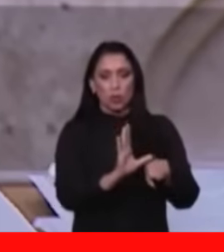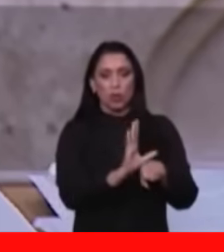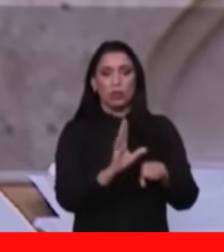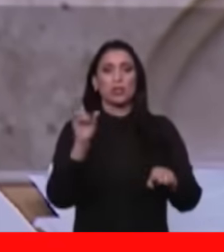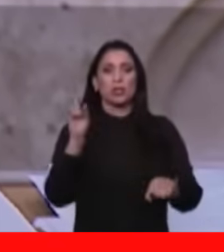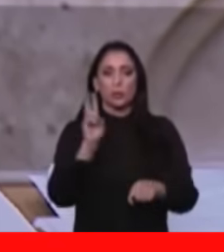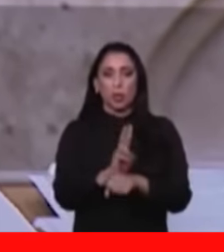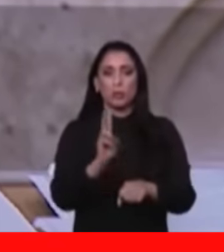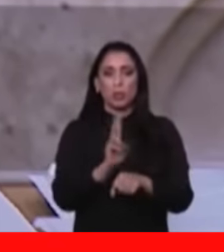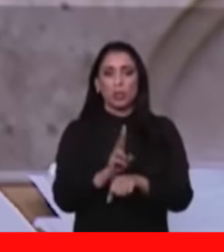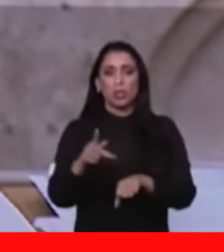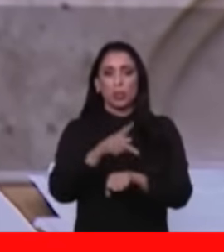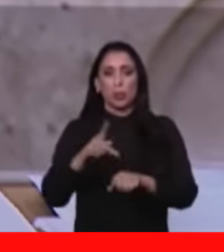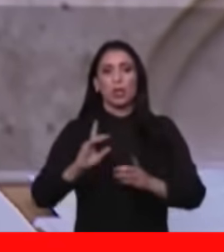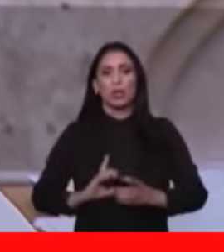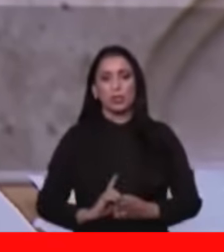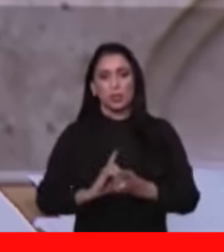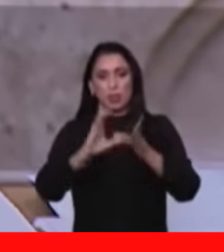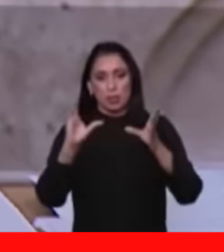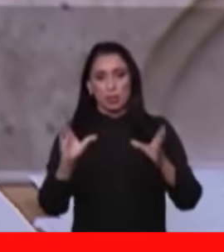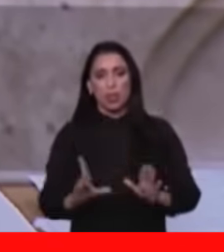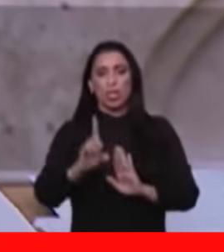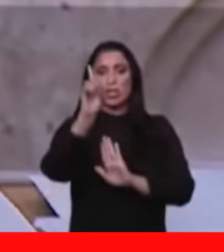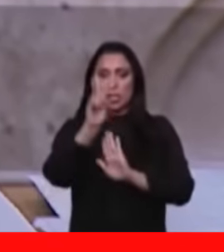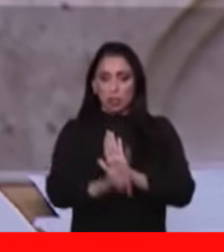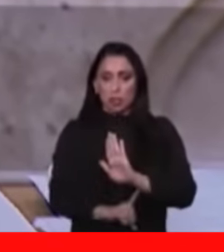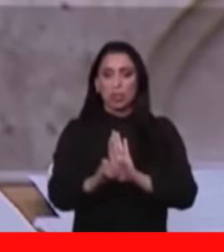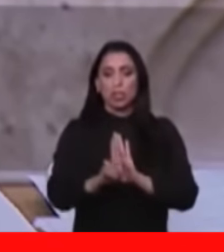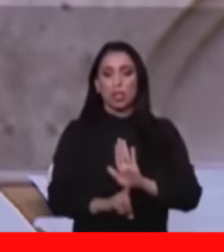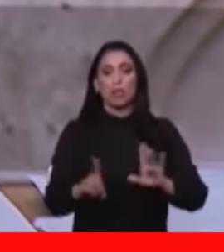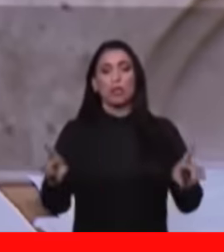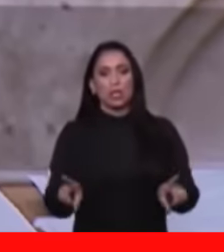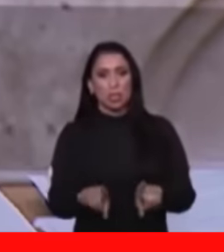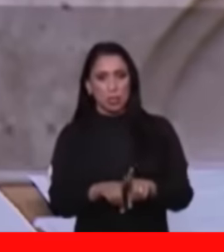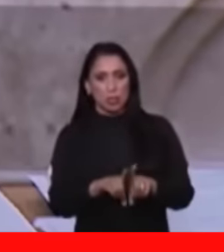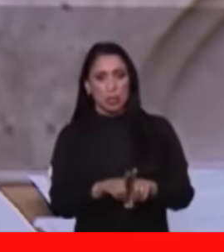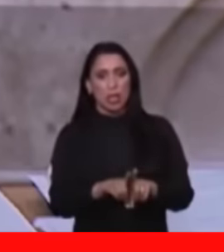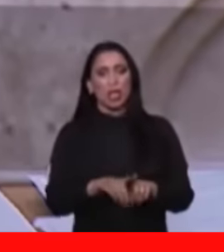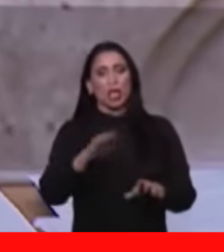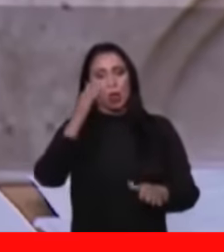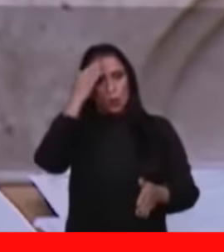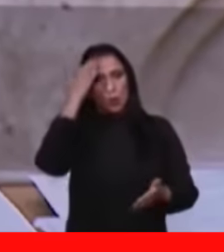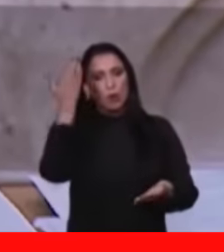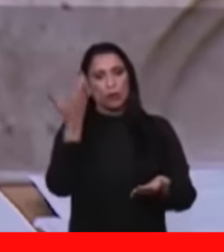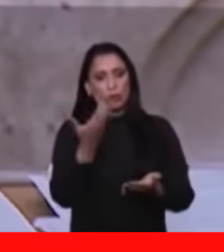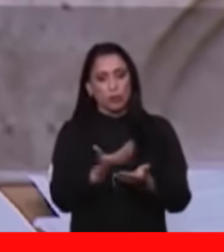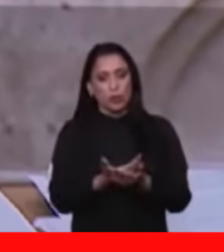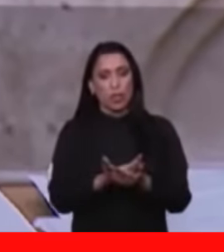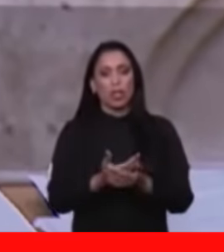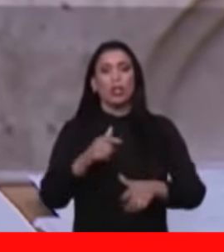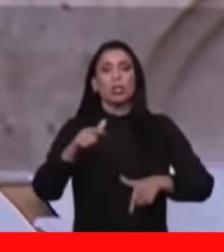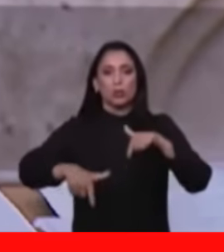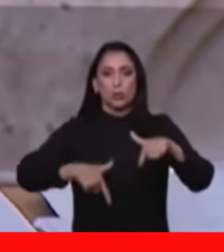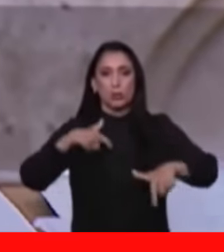Estado Democrático de Direito. Ao tempo em que reitera sua crença na correta condução